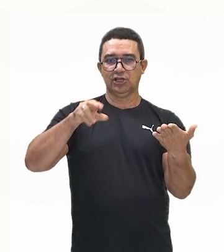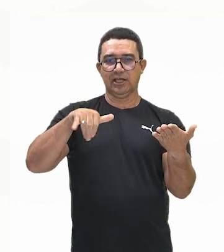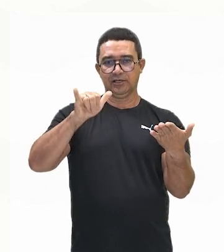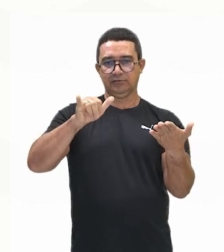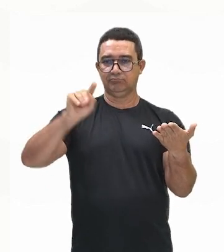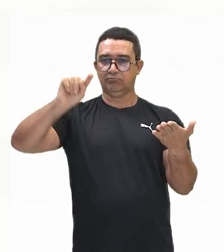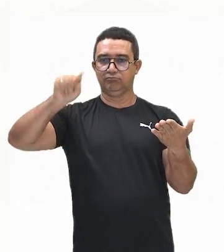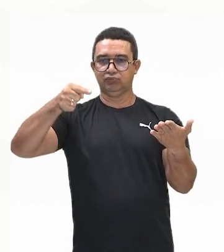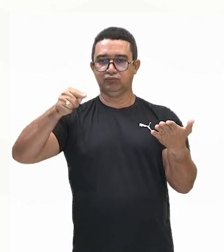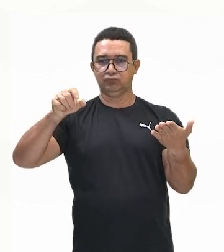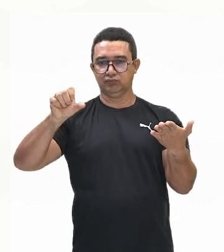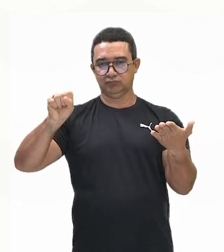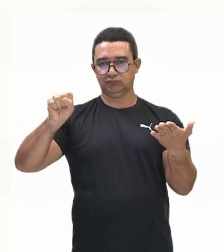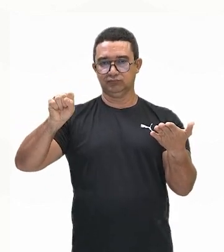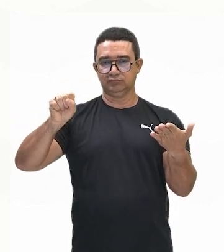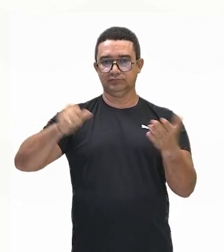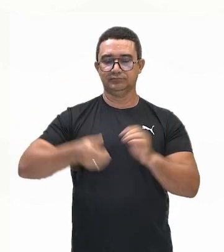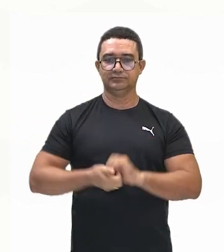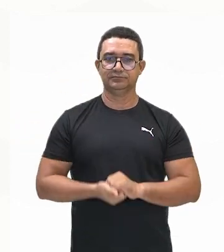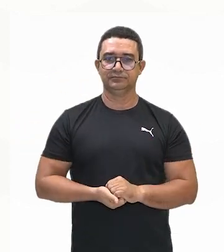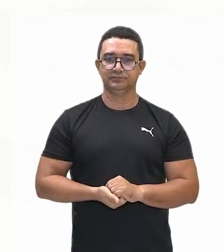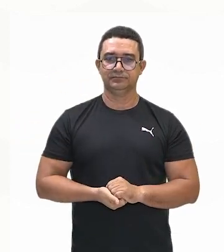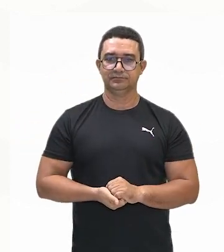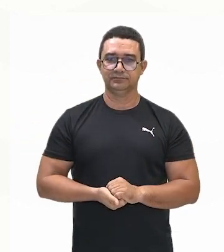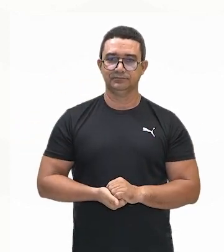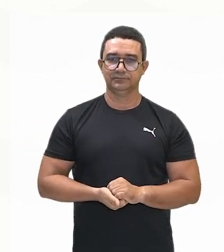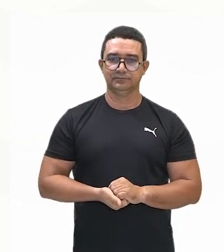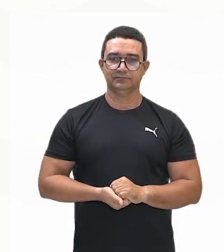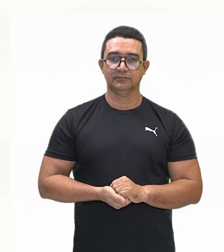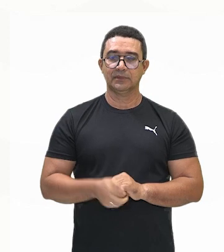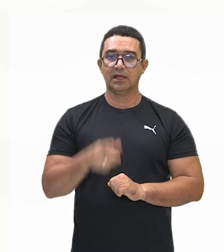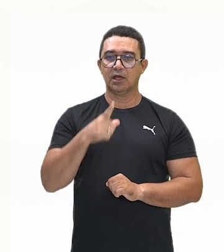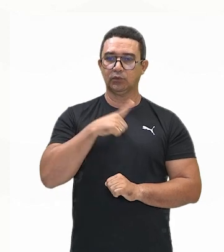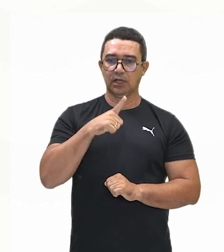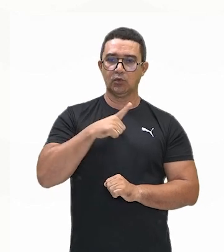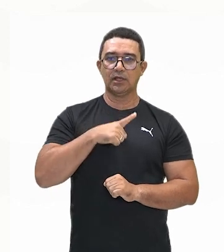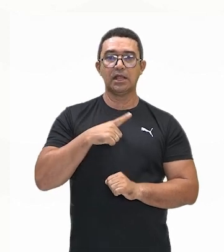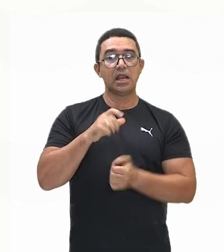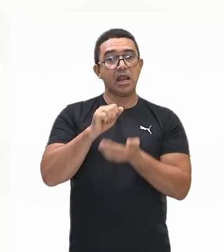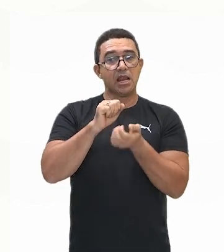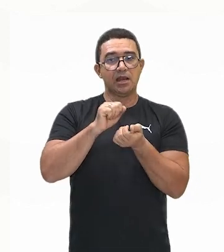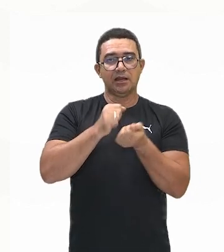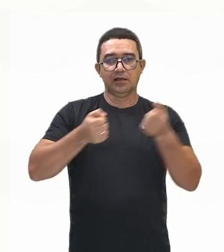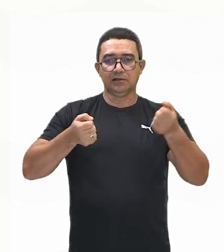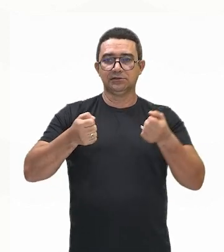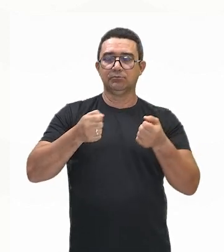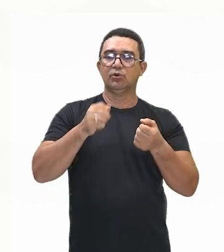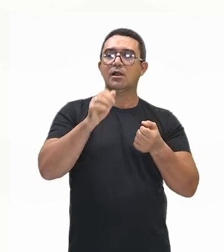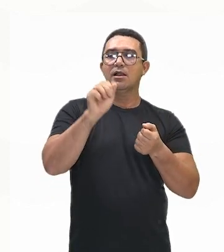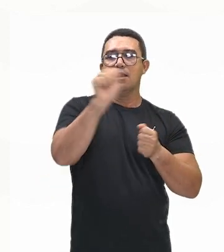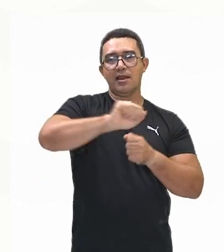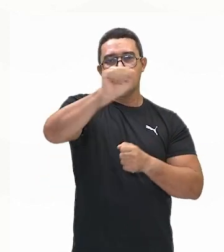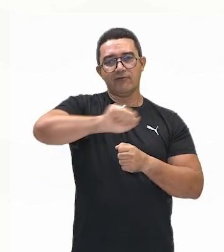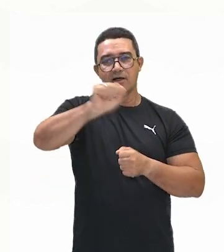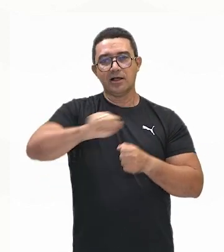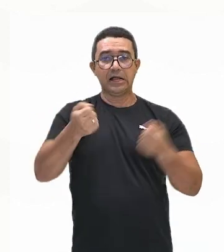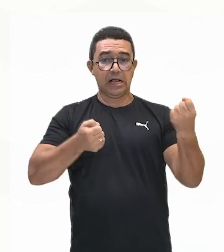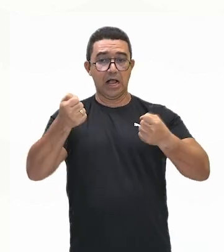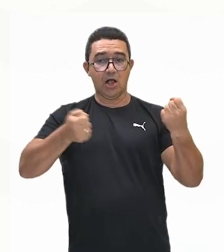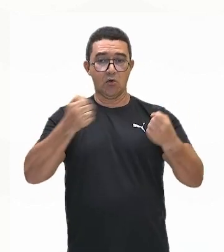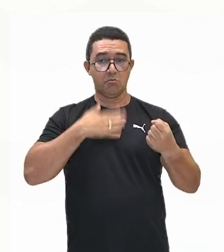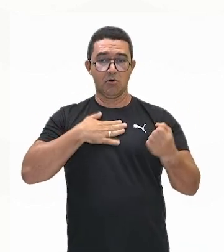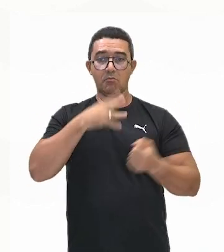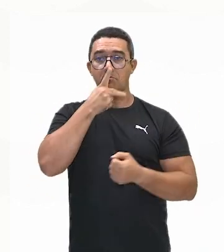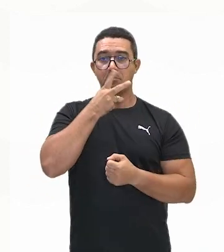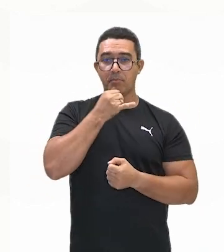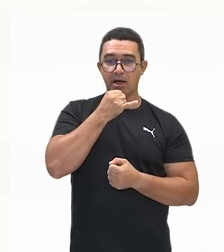indicar posse. I have to wash my dad's car. Eu tenho que lavar o carro do meu pai. Então, meu pai possui um carro, ele indica